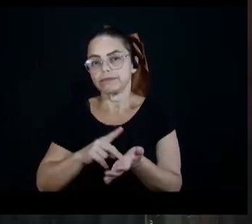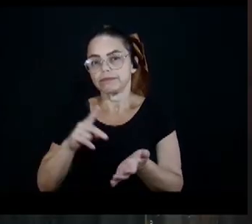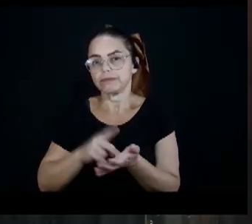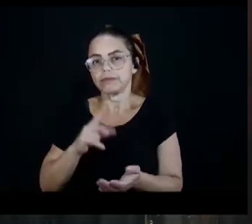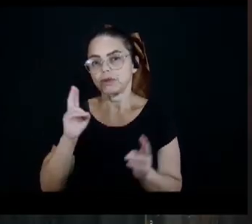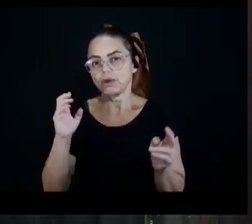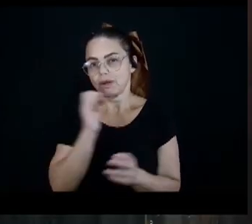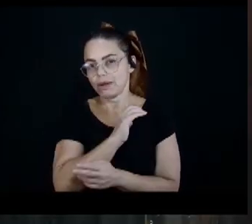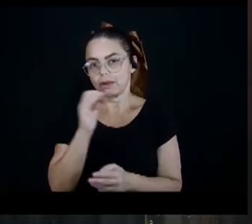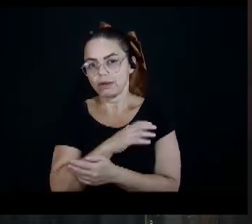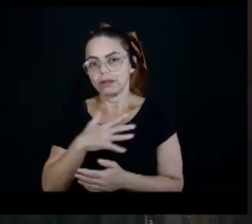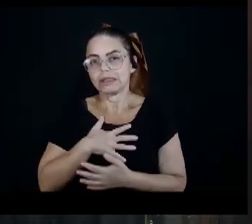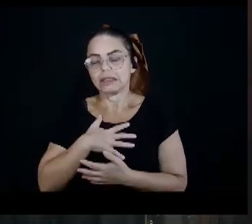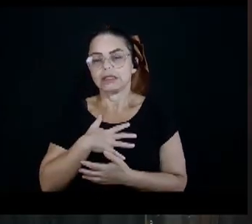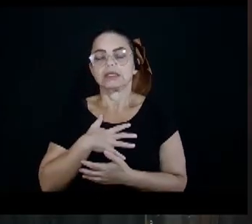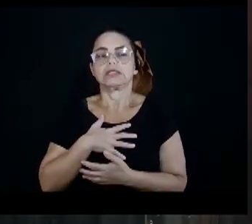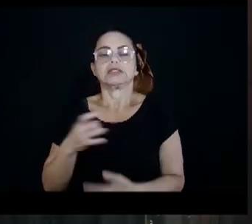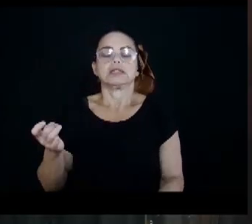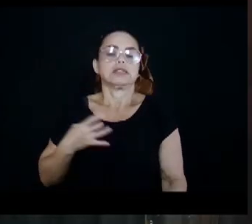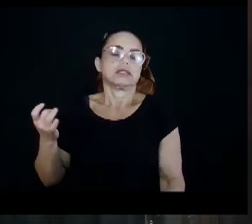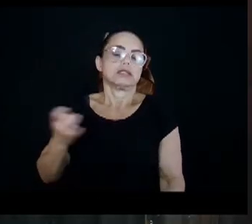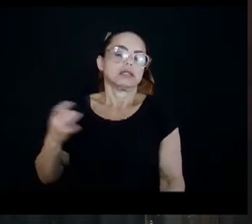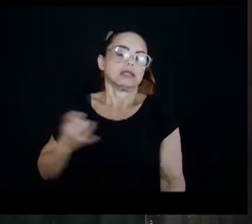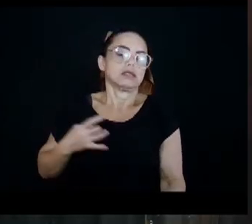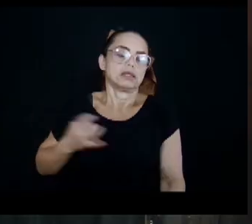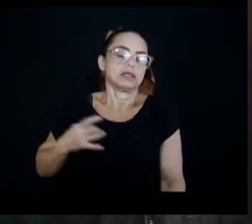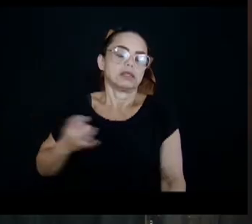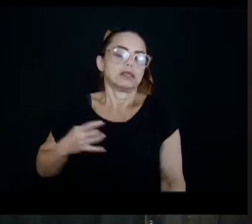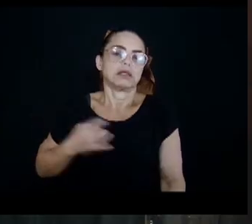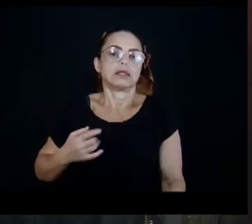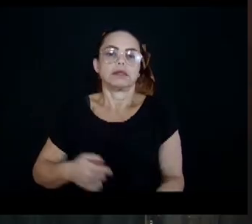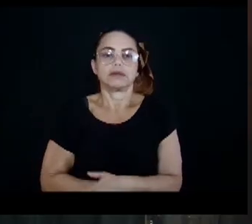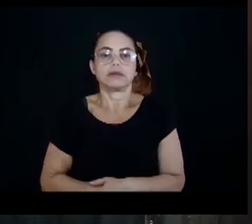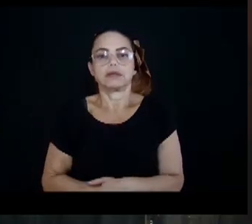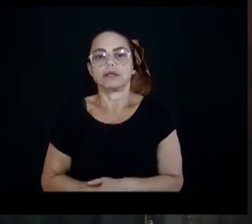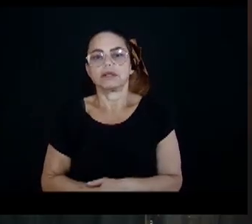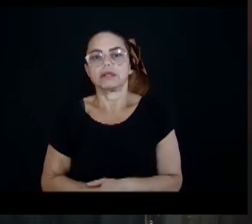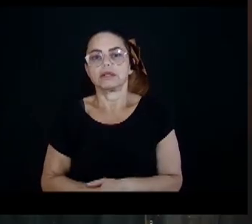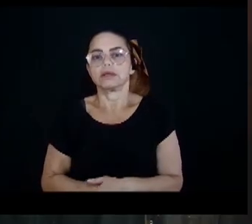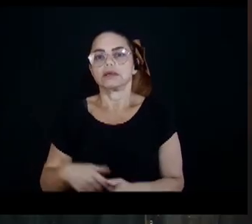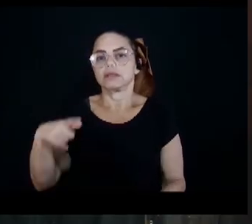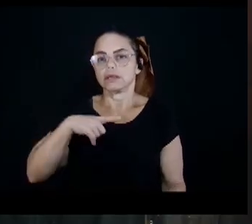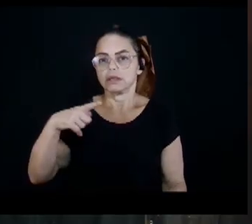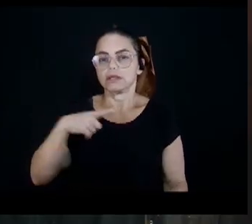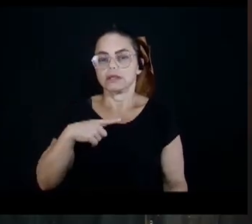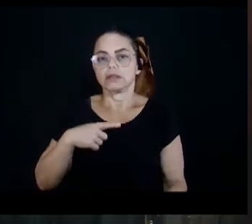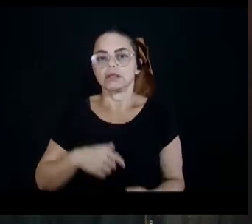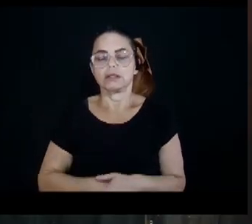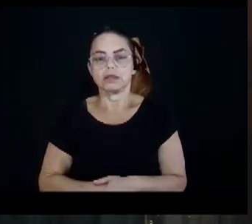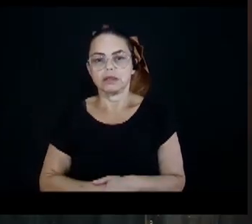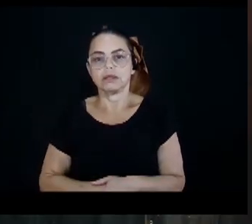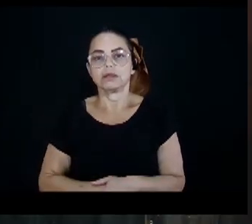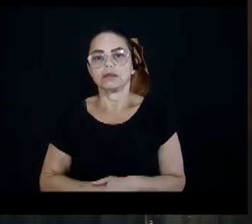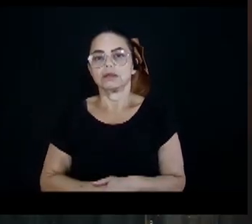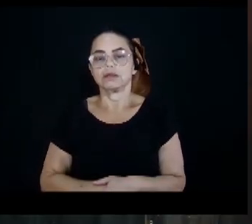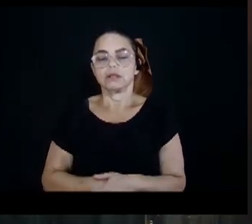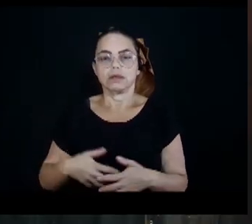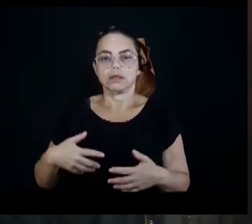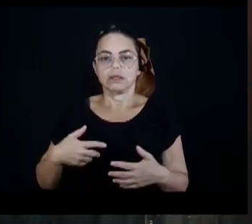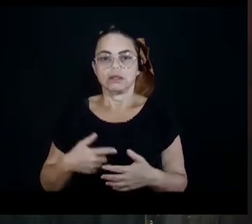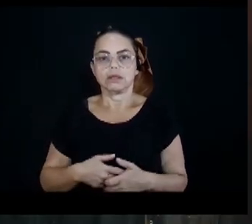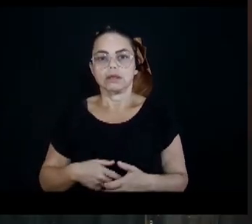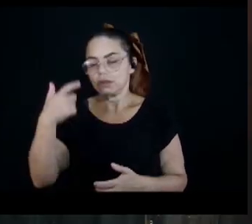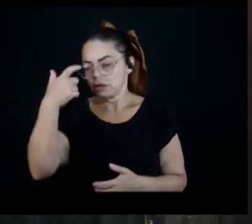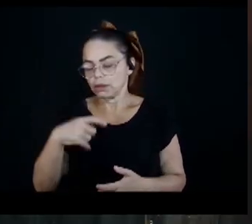assustador, pensando por esse lado. Porque existe sim uma disforia corporal, né? Quem sou eu? Eu já não tenho mais